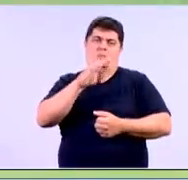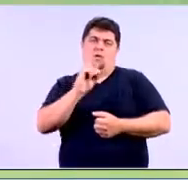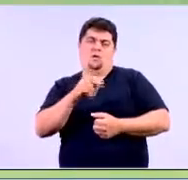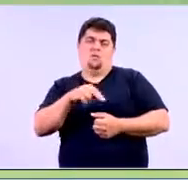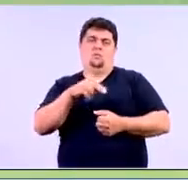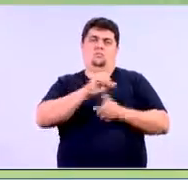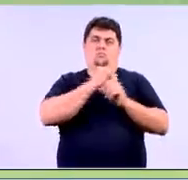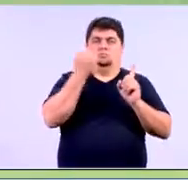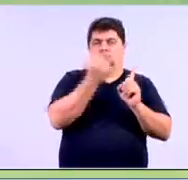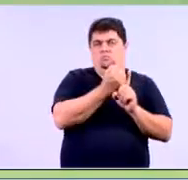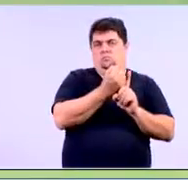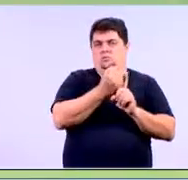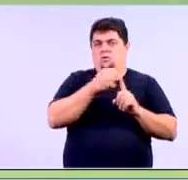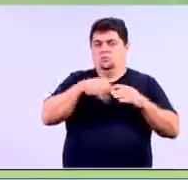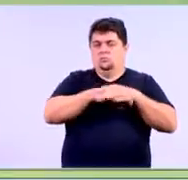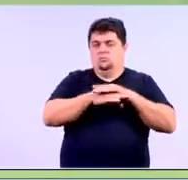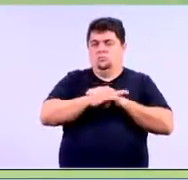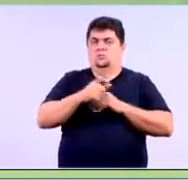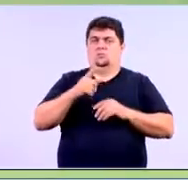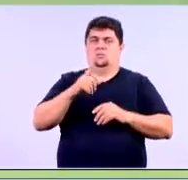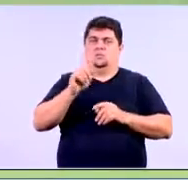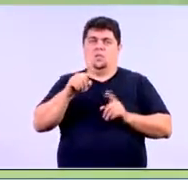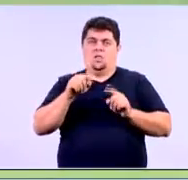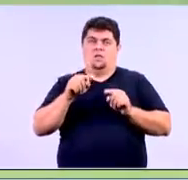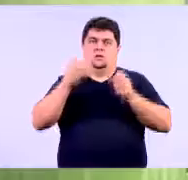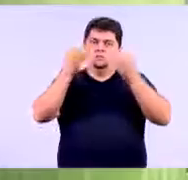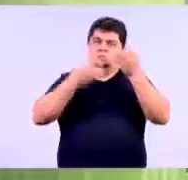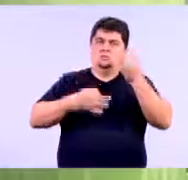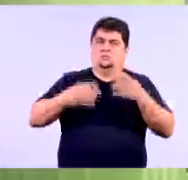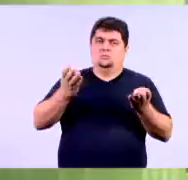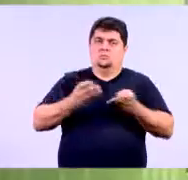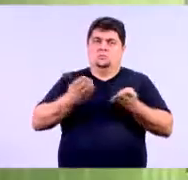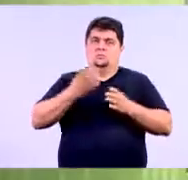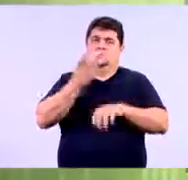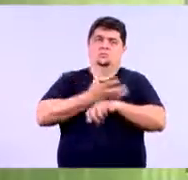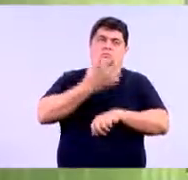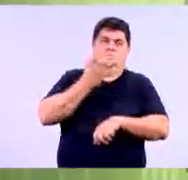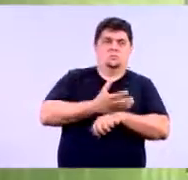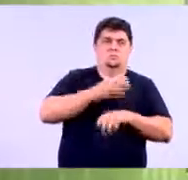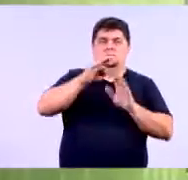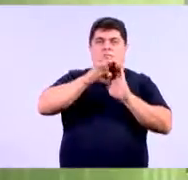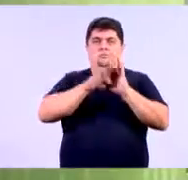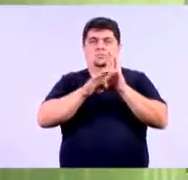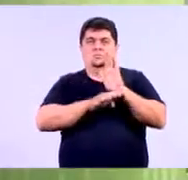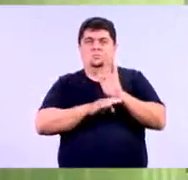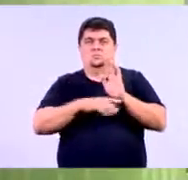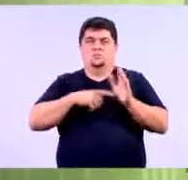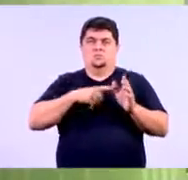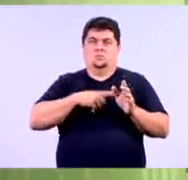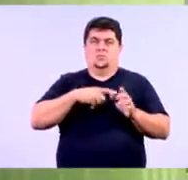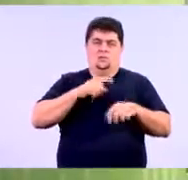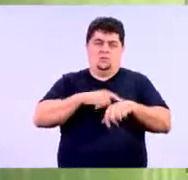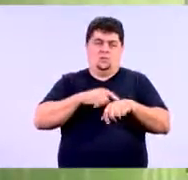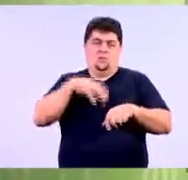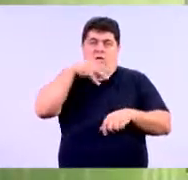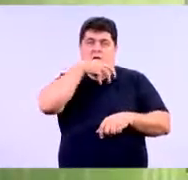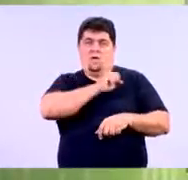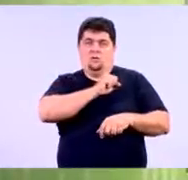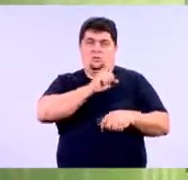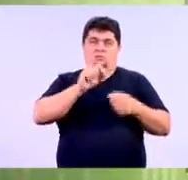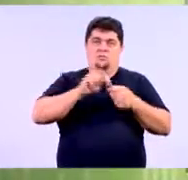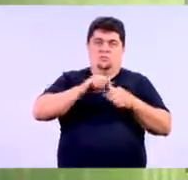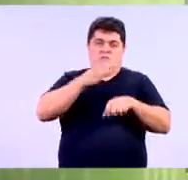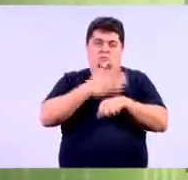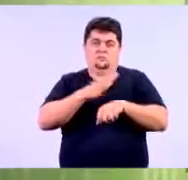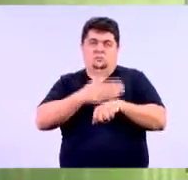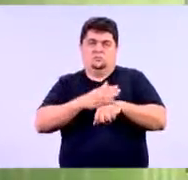federal. Portanto, explanado o nosso conteúdo aqui, nós estamos com um tempo curto, iremos fazer a nossa